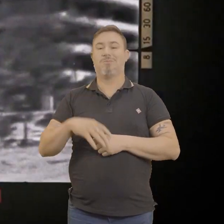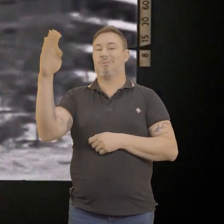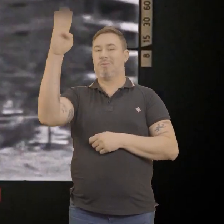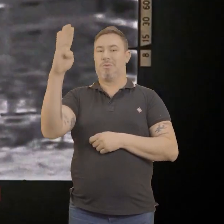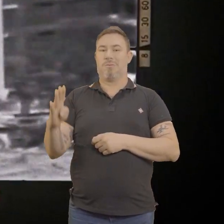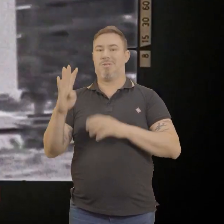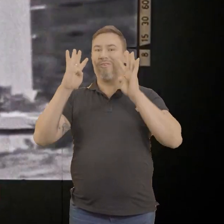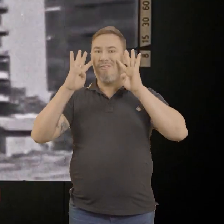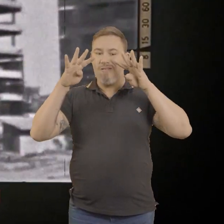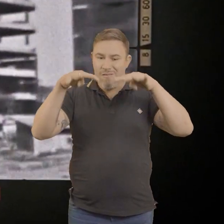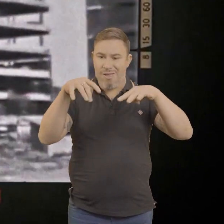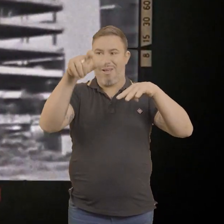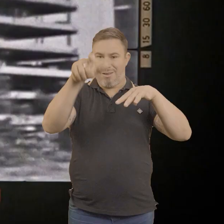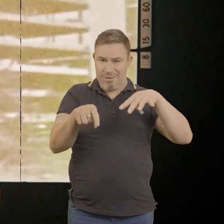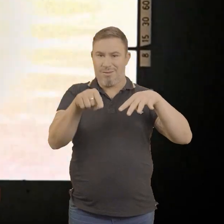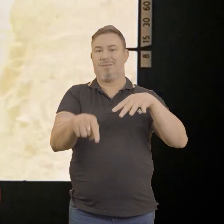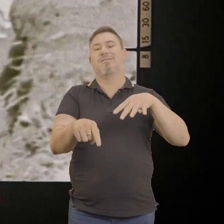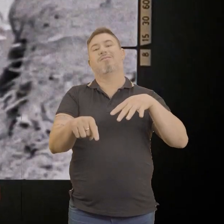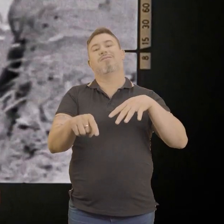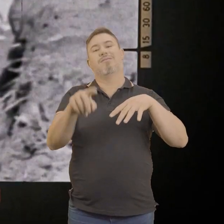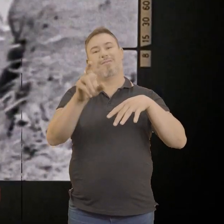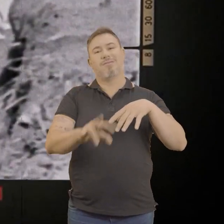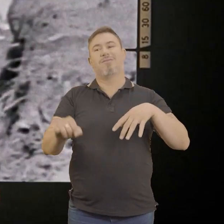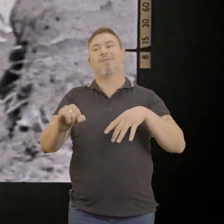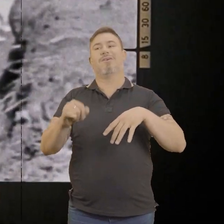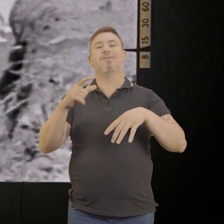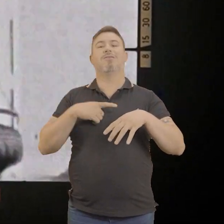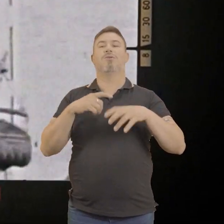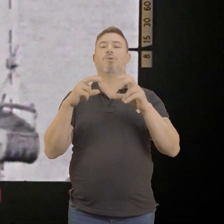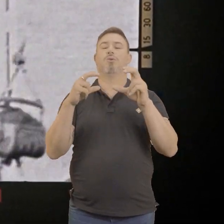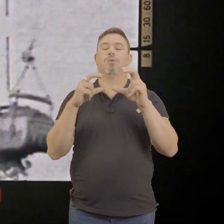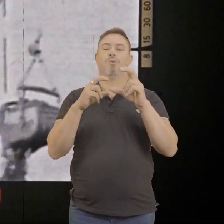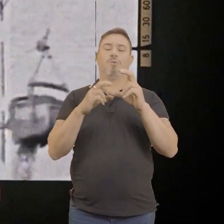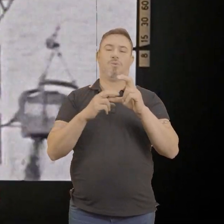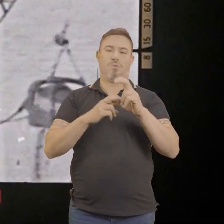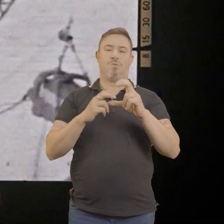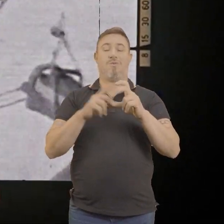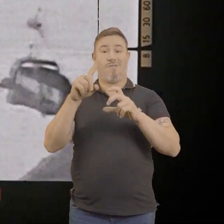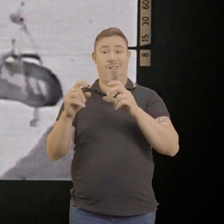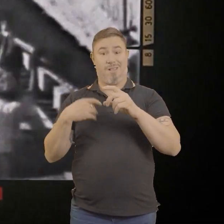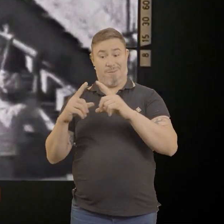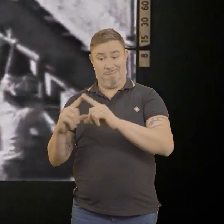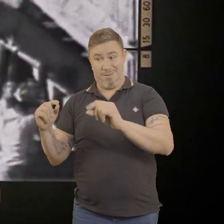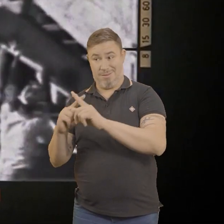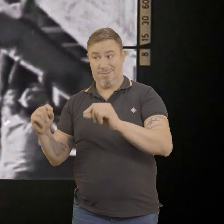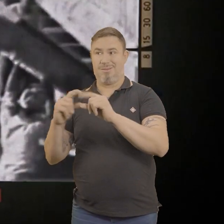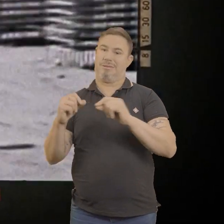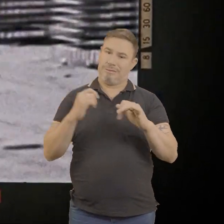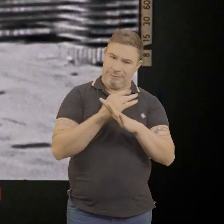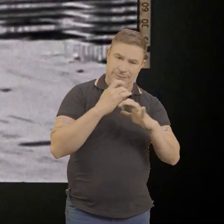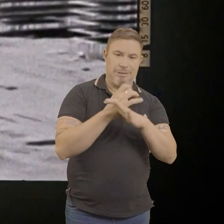o Planalto Central. É a marcha para o Oeste. Ergue-se Brasília, a cidade